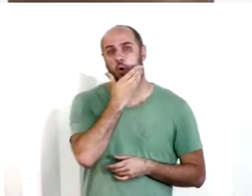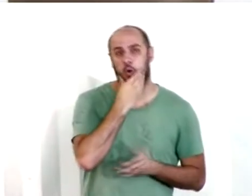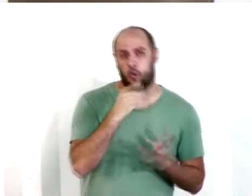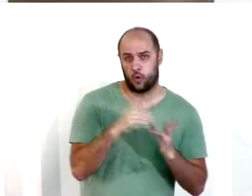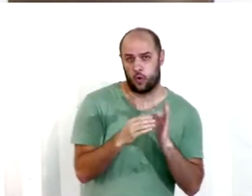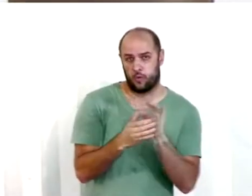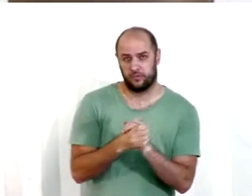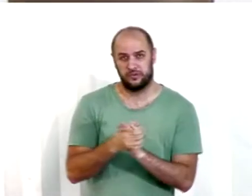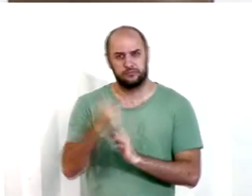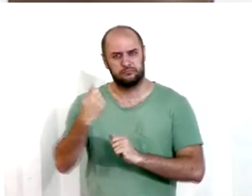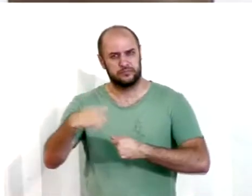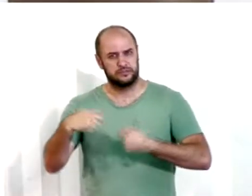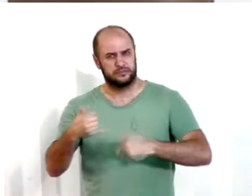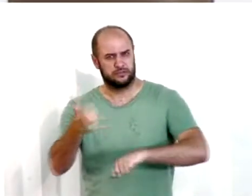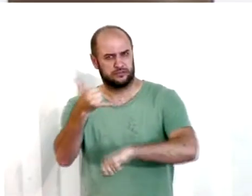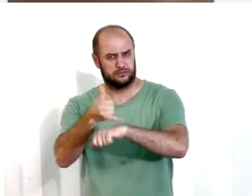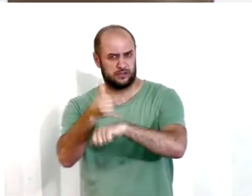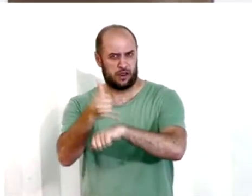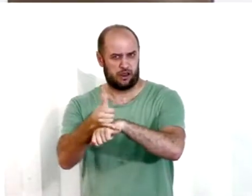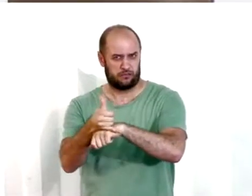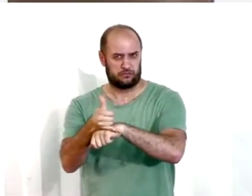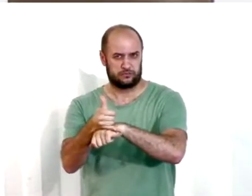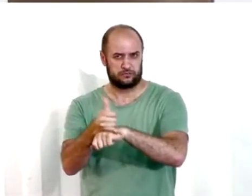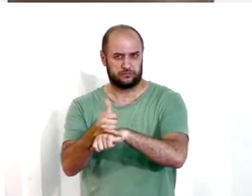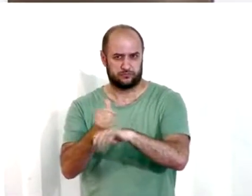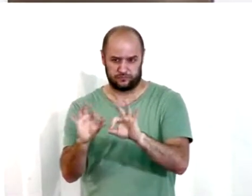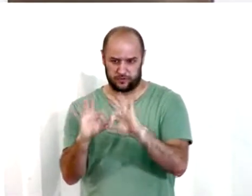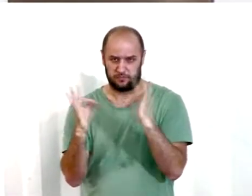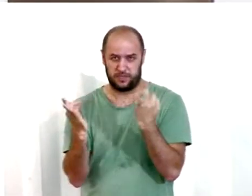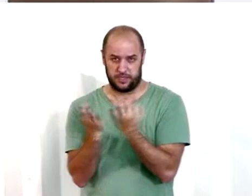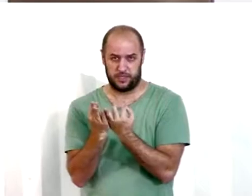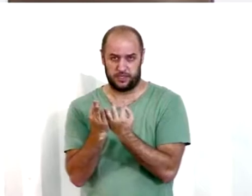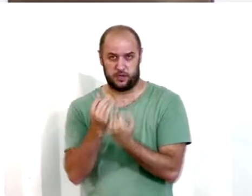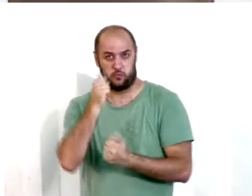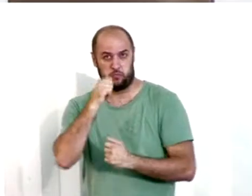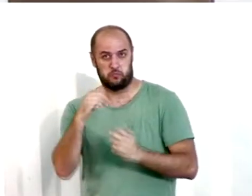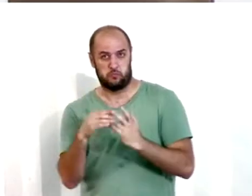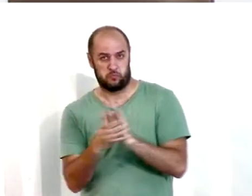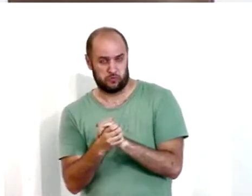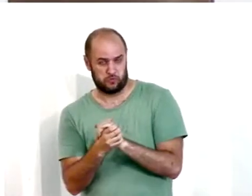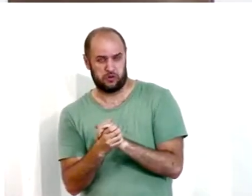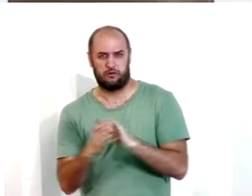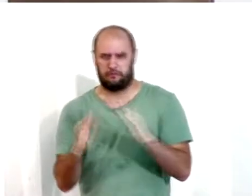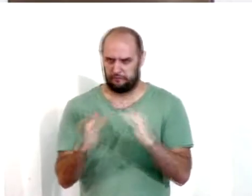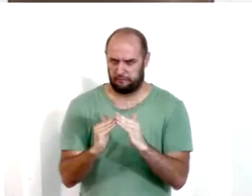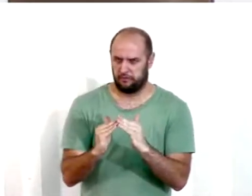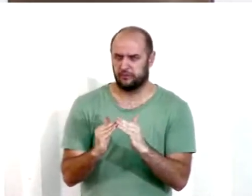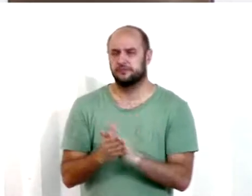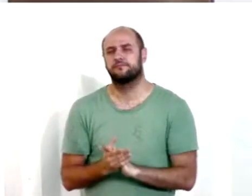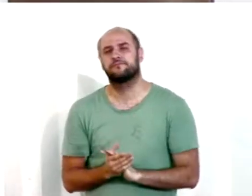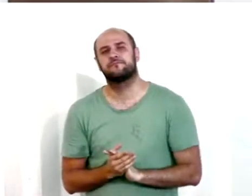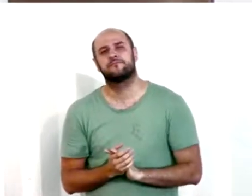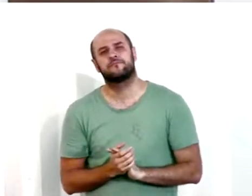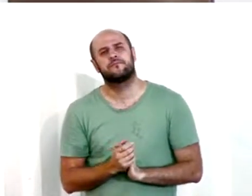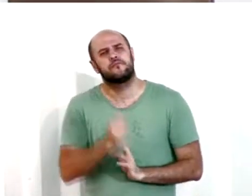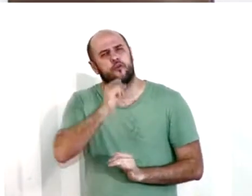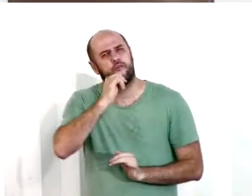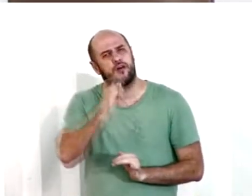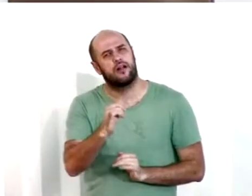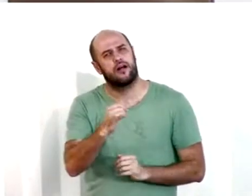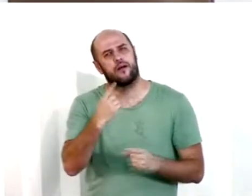ser o cabeça da sua esposa, do seu lar, ele fala,